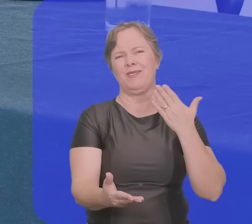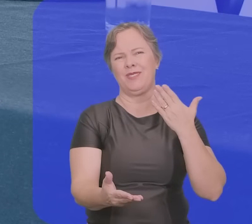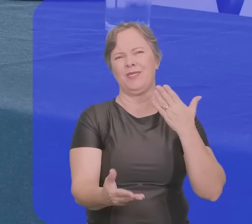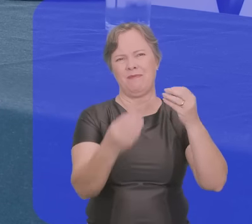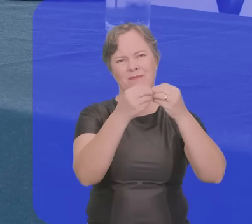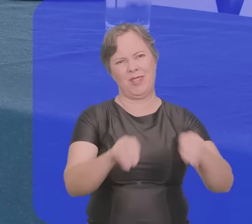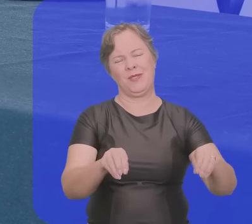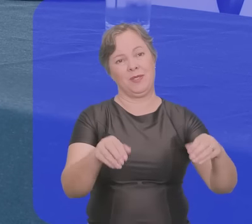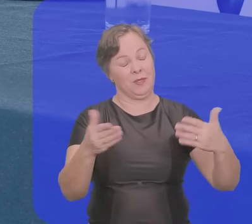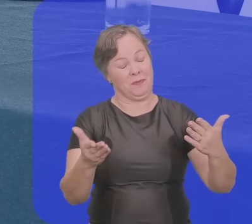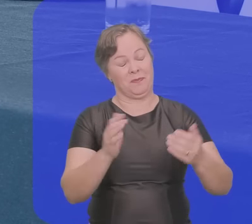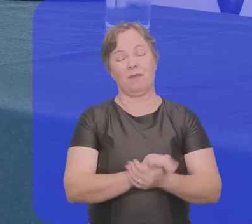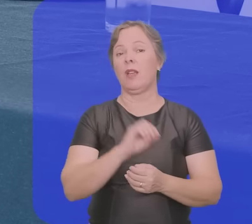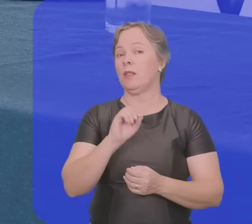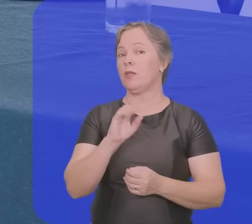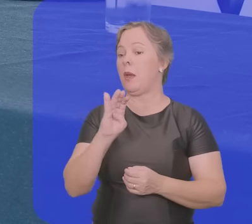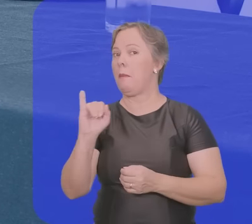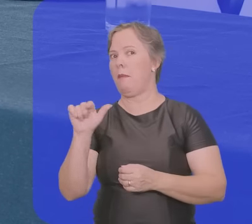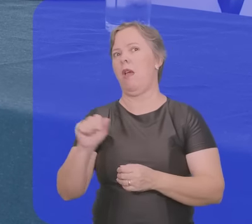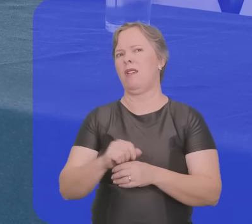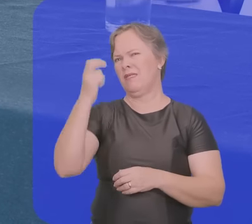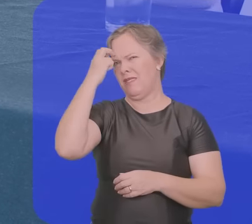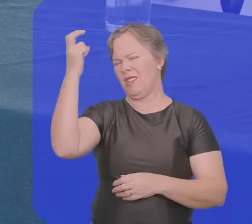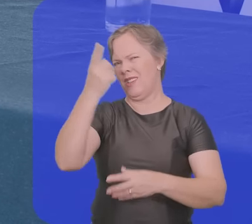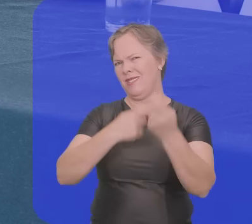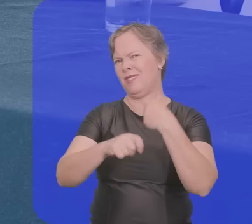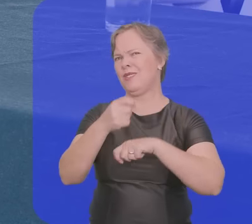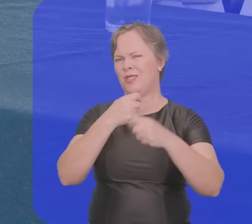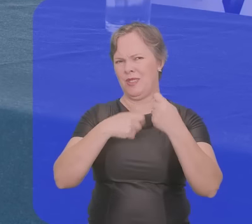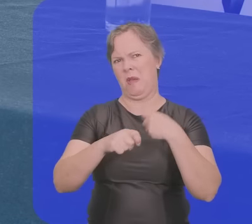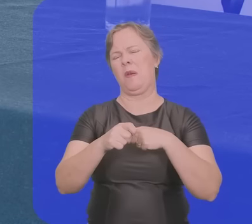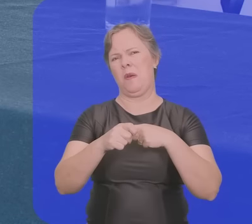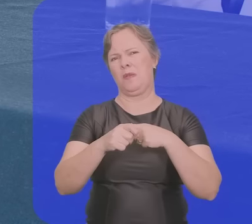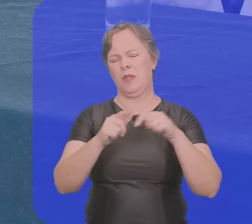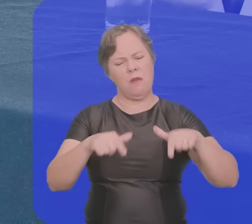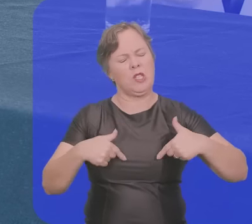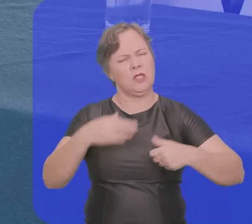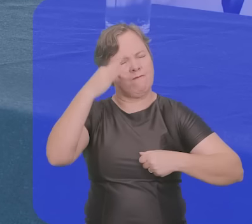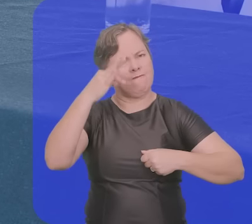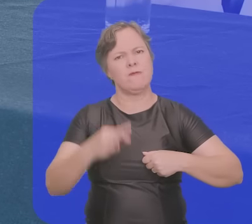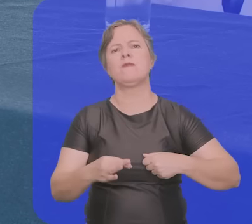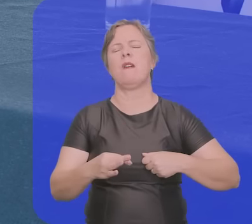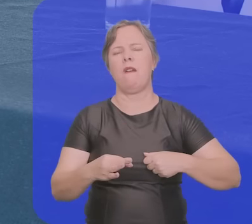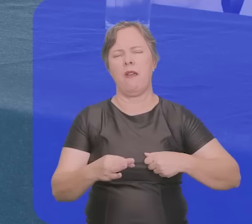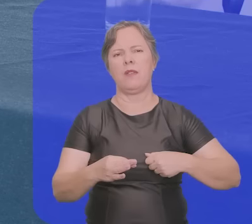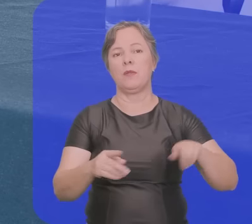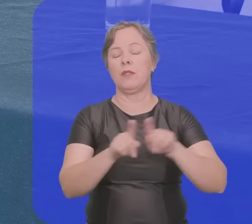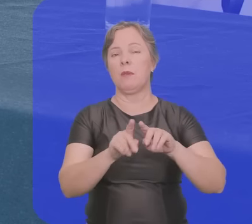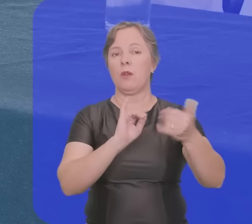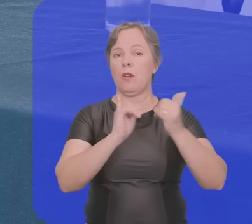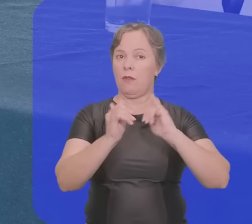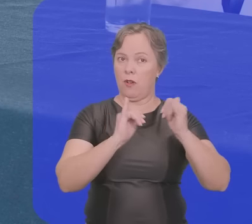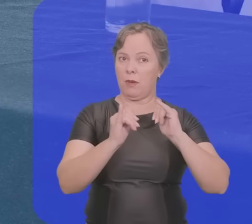Então, aí está o BI, né? Inteligência de negócio, agir de maneira mais assertiva, com os dados em mãos,